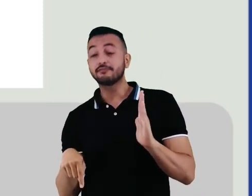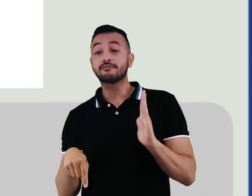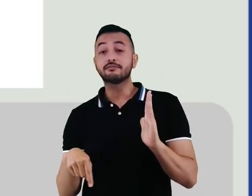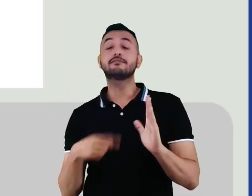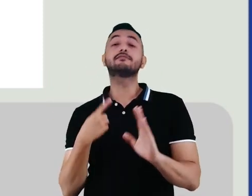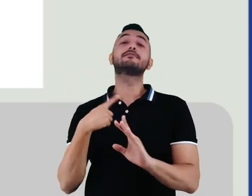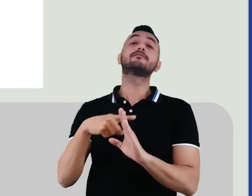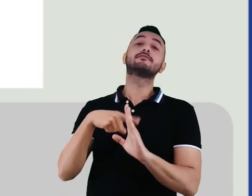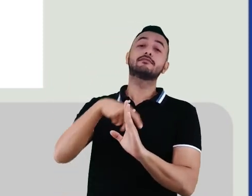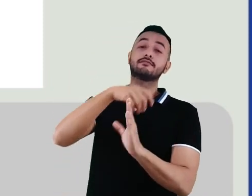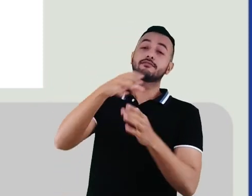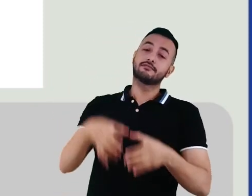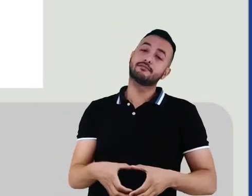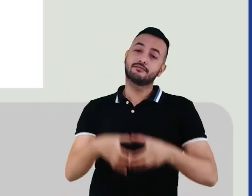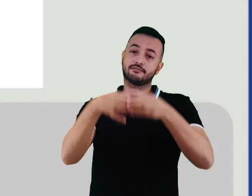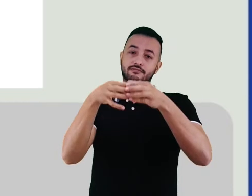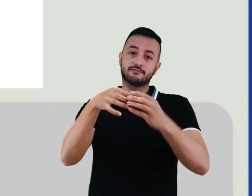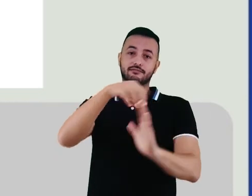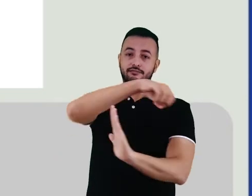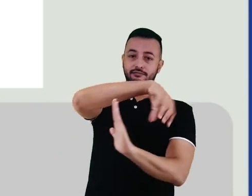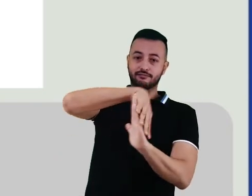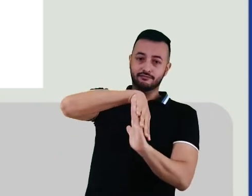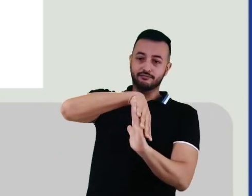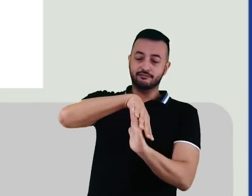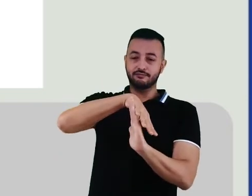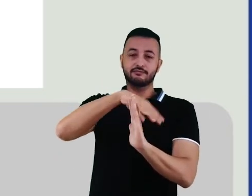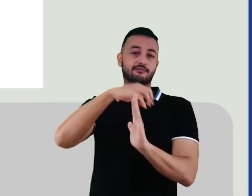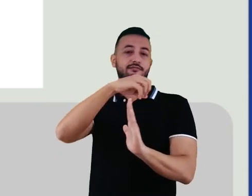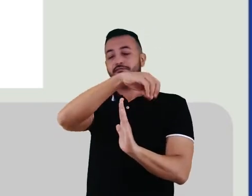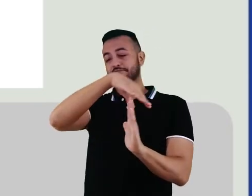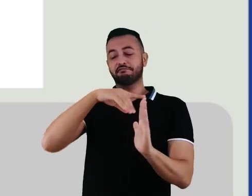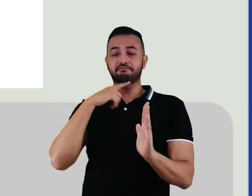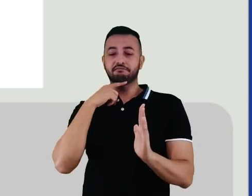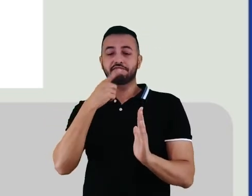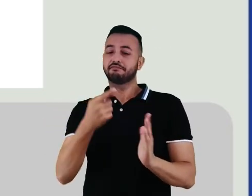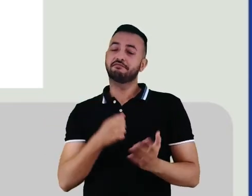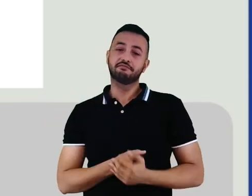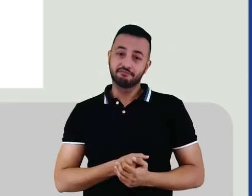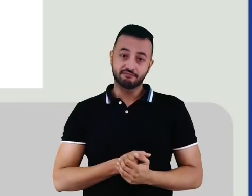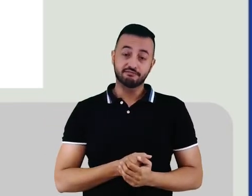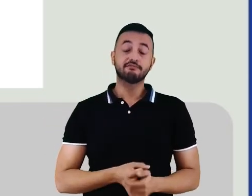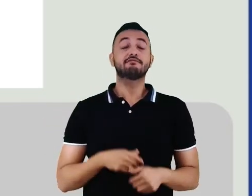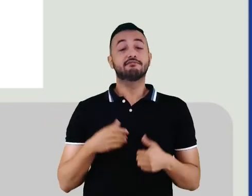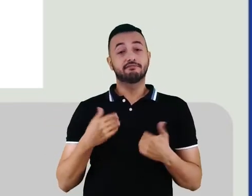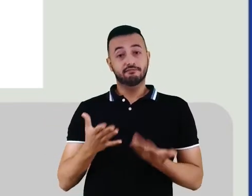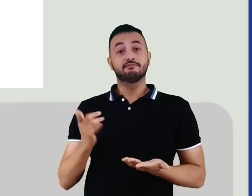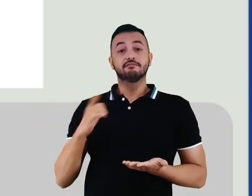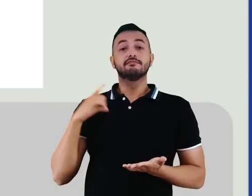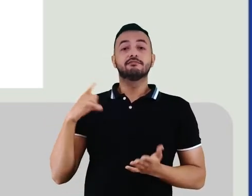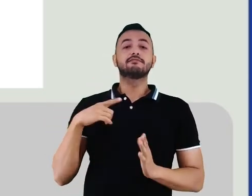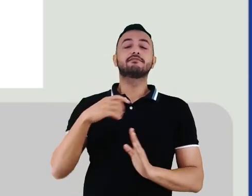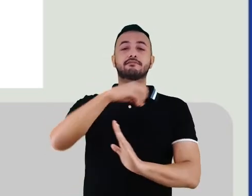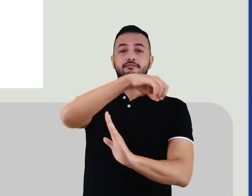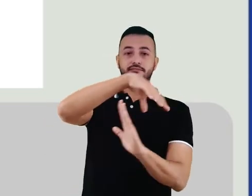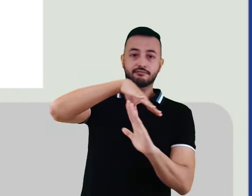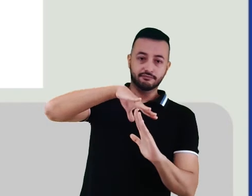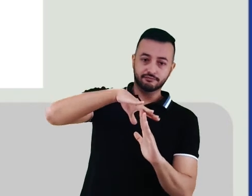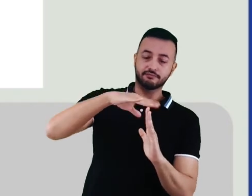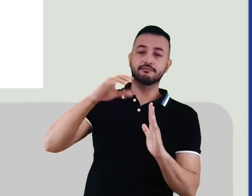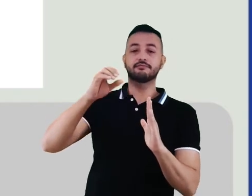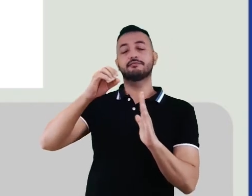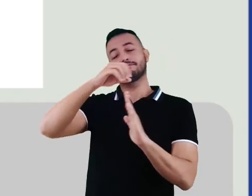a garrafa bloqueou a passagem da luz da lanterna. Então surgiu aquela parte onde a luz não